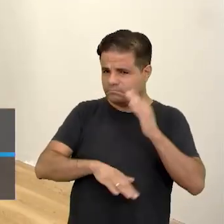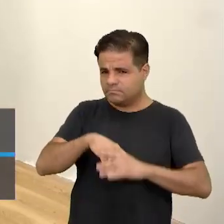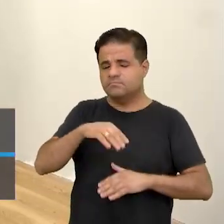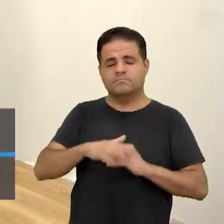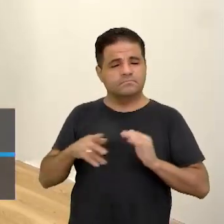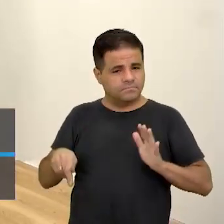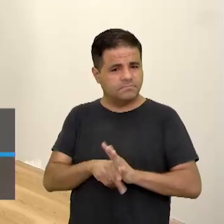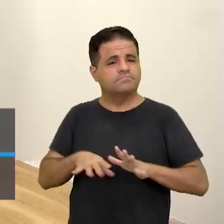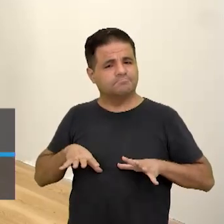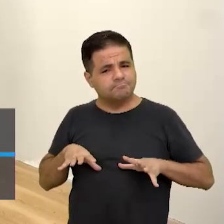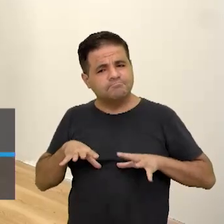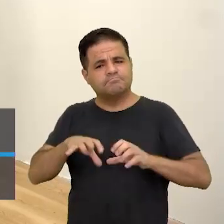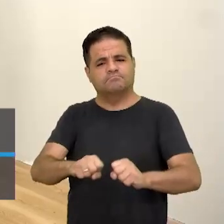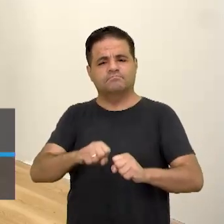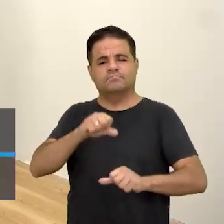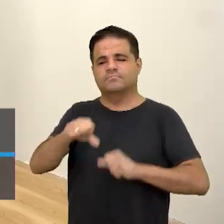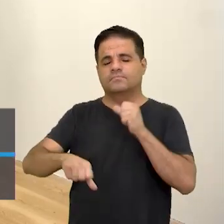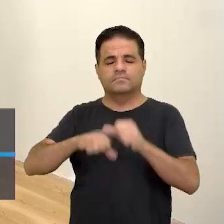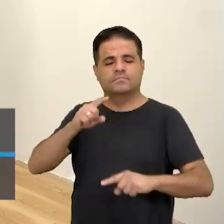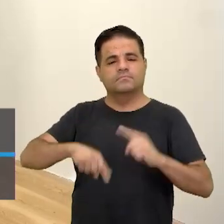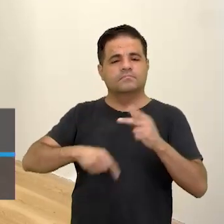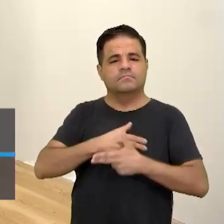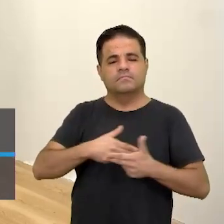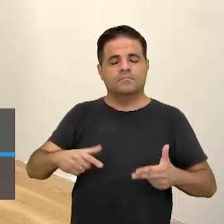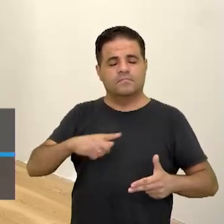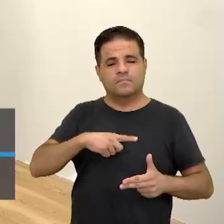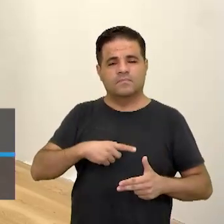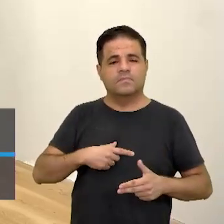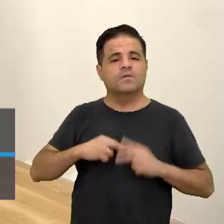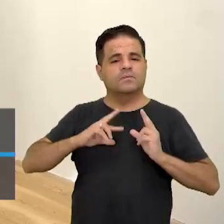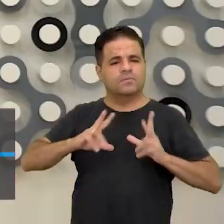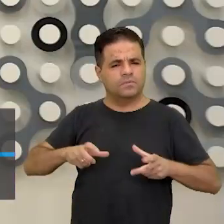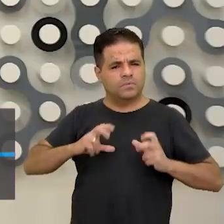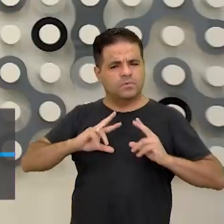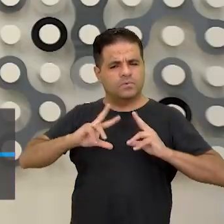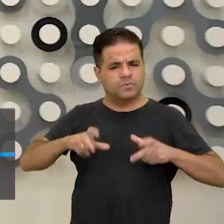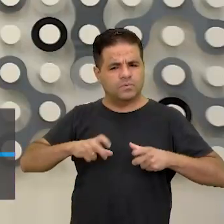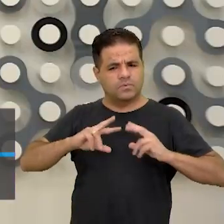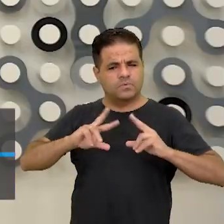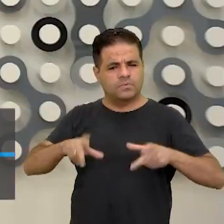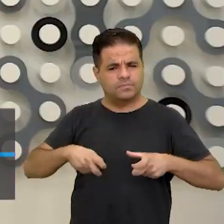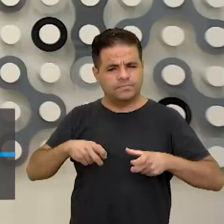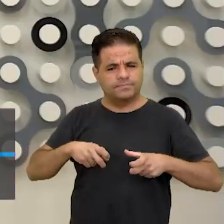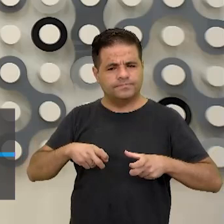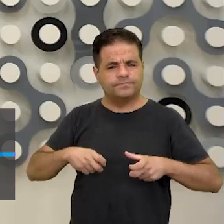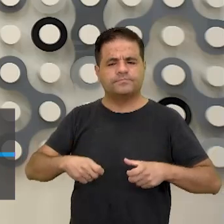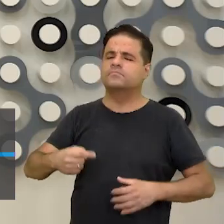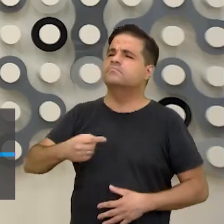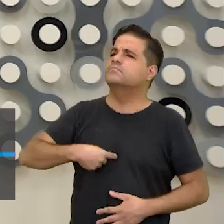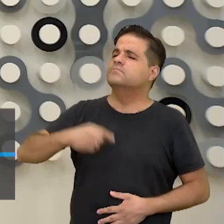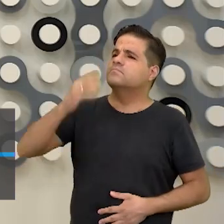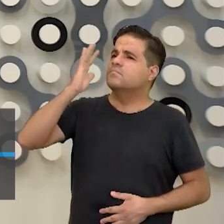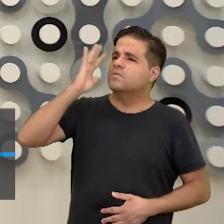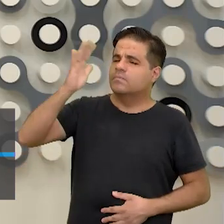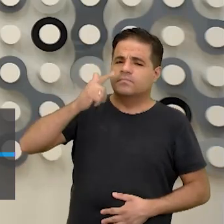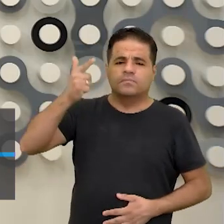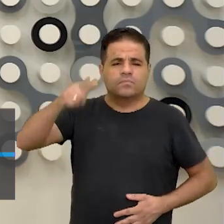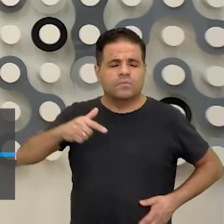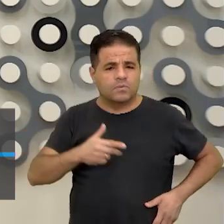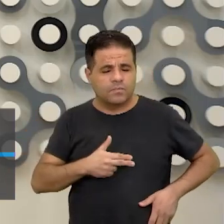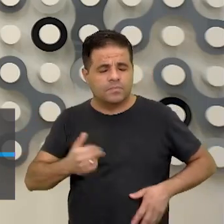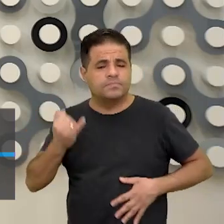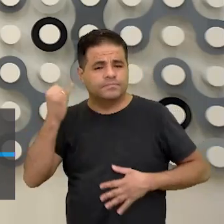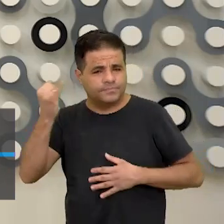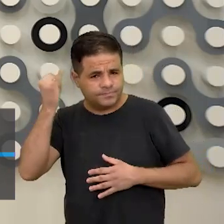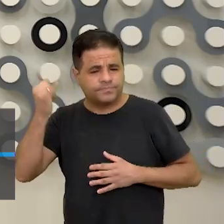é apropriada e transformada em mercadoria, tendo em vista o lucro. Sim. E daí eu penso também num outro autor que é muito importante